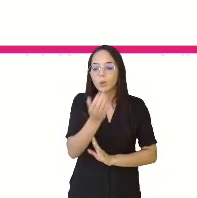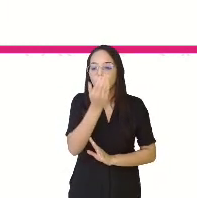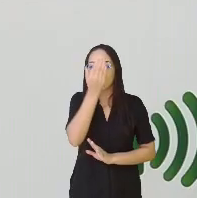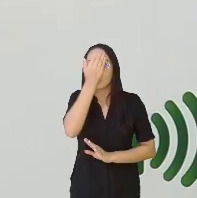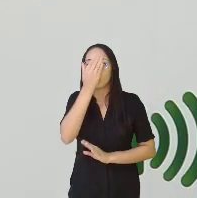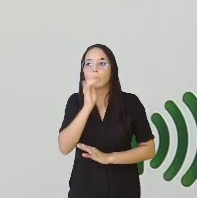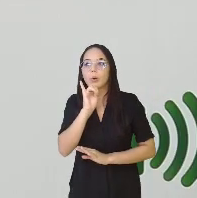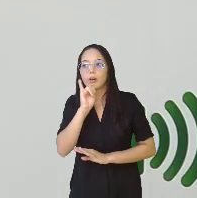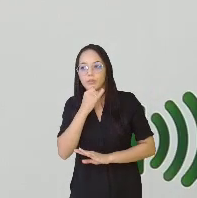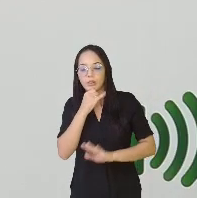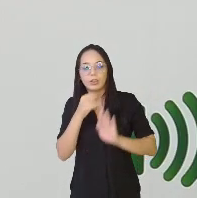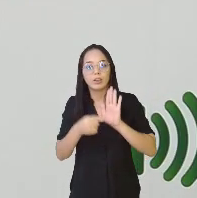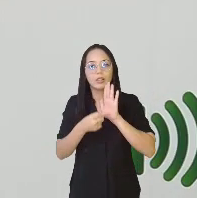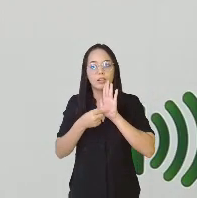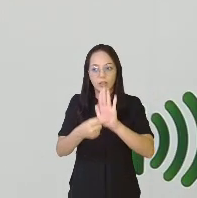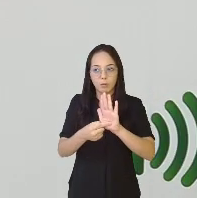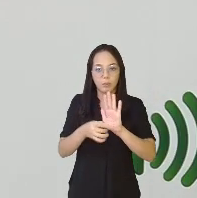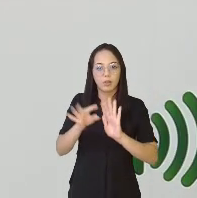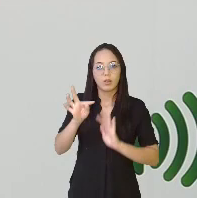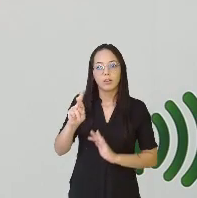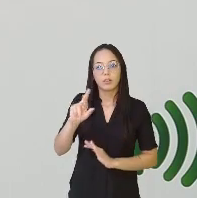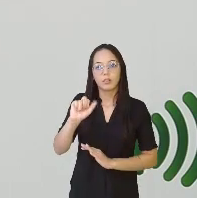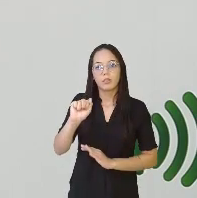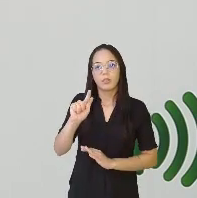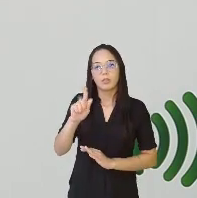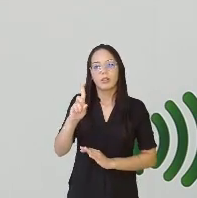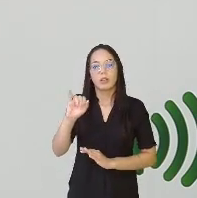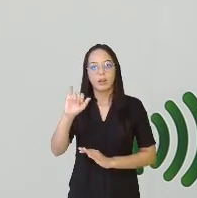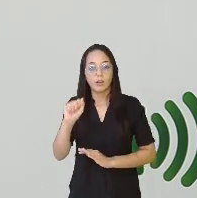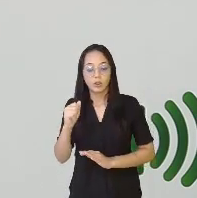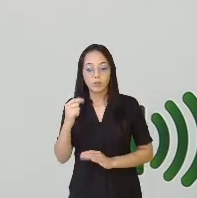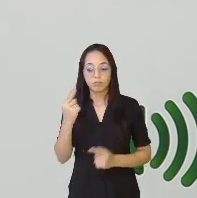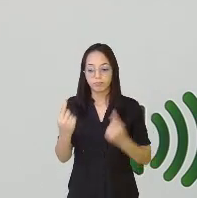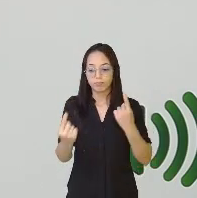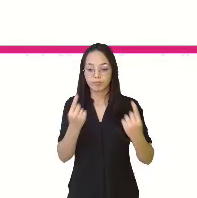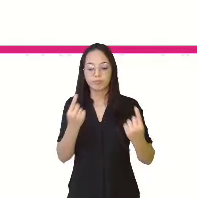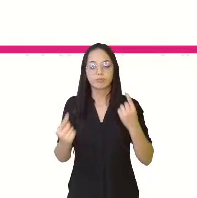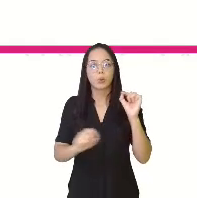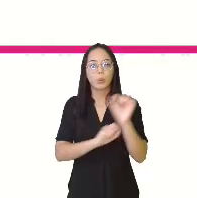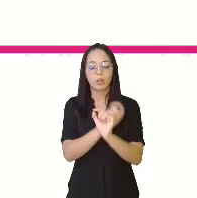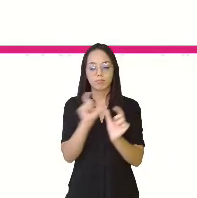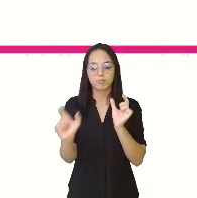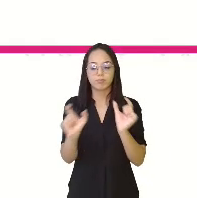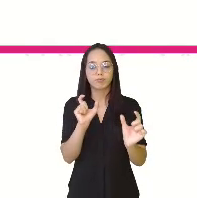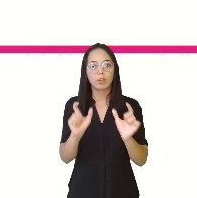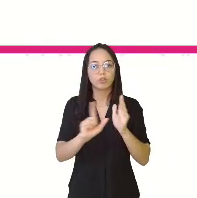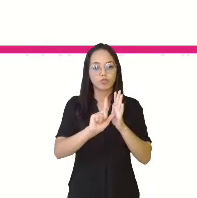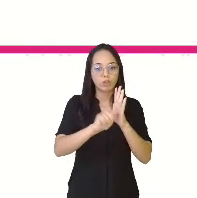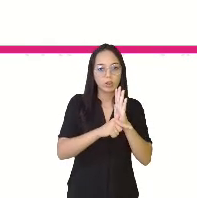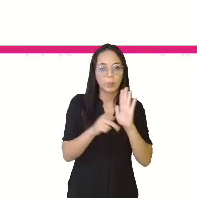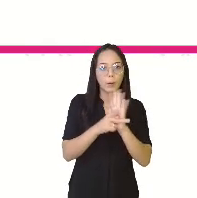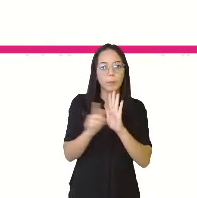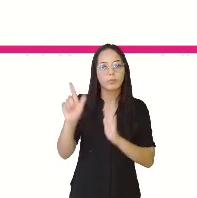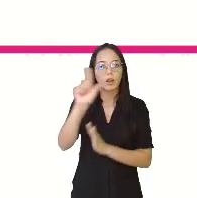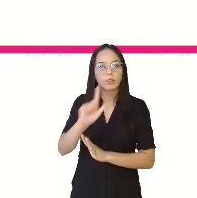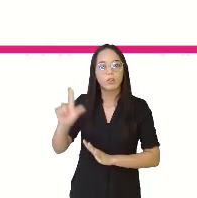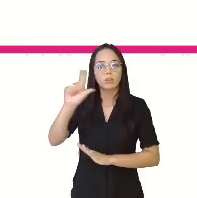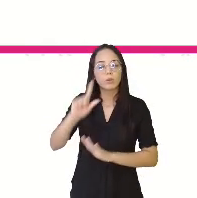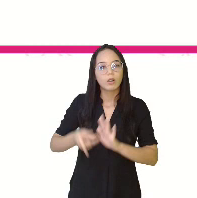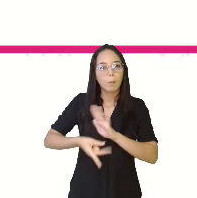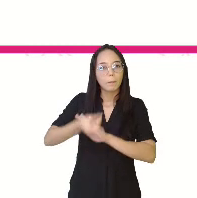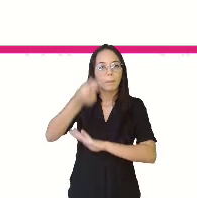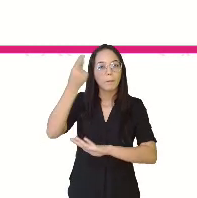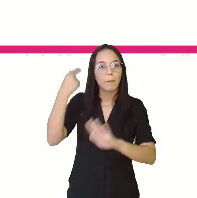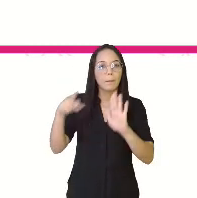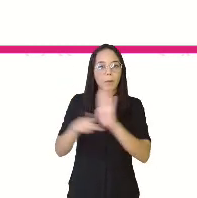que representa a tragédia. Comédia e tragédia são dois gêneros da literatura que remontam à Grécia